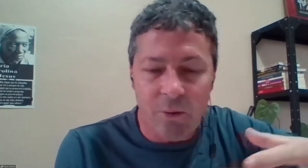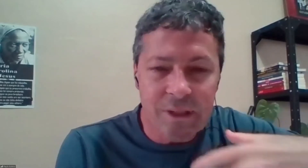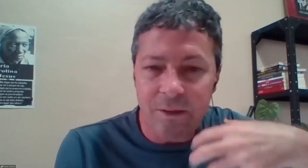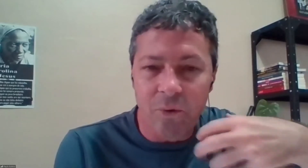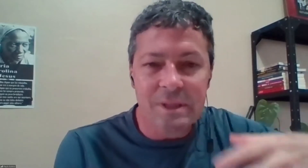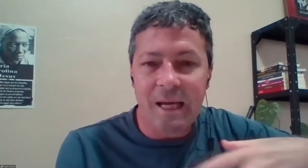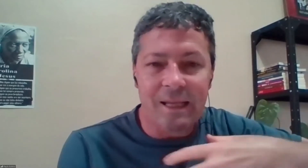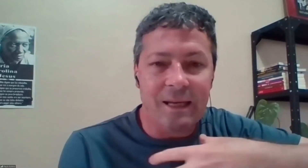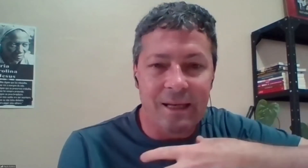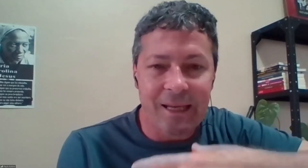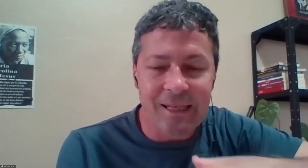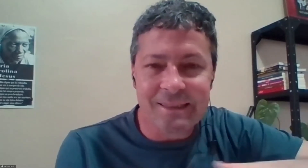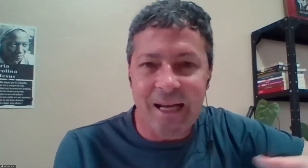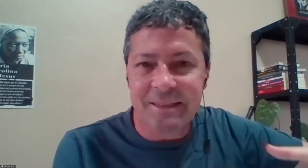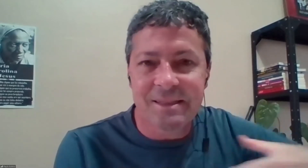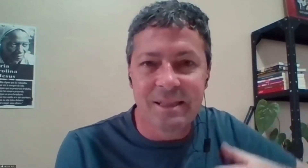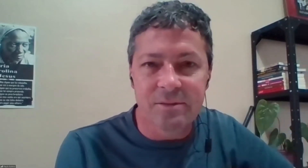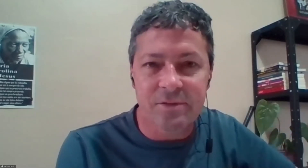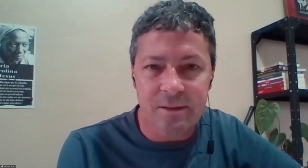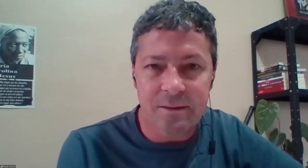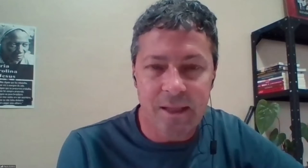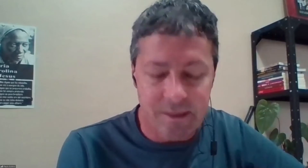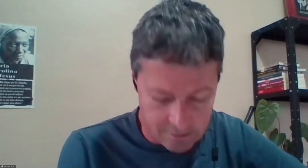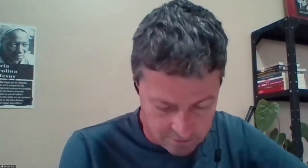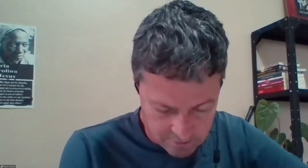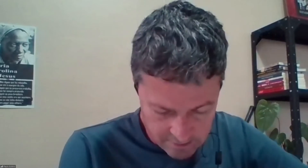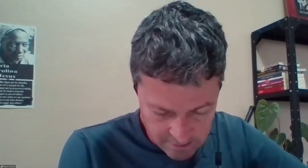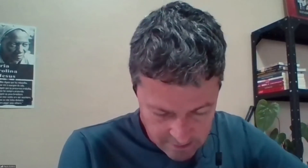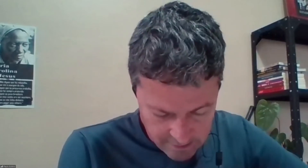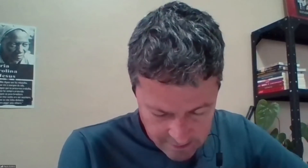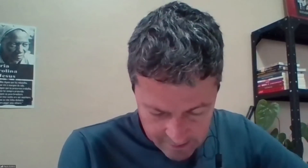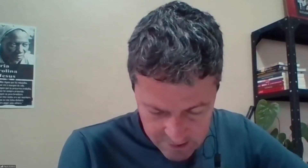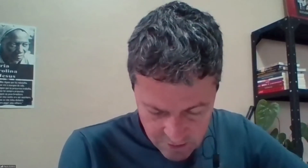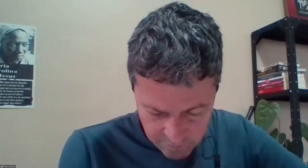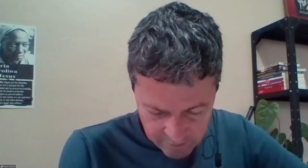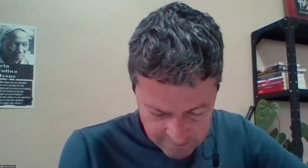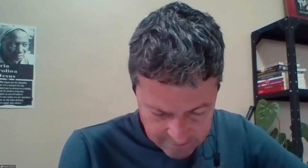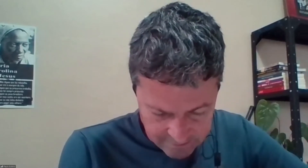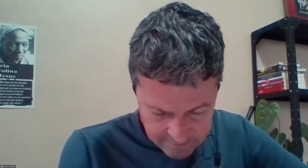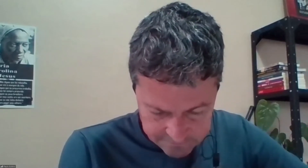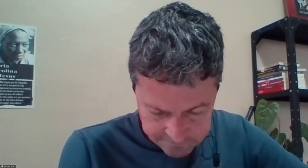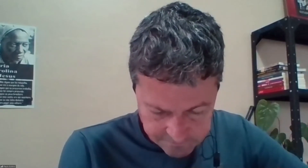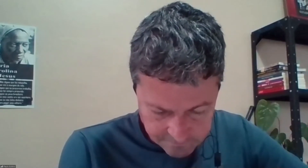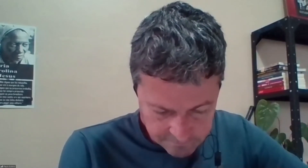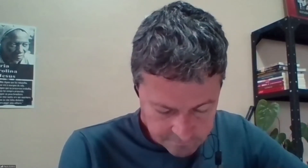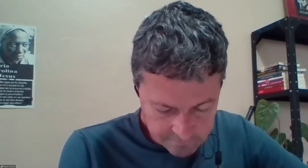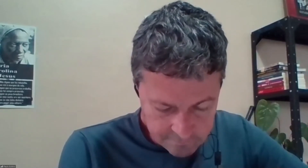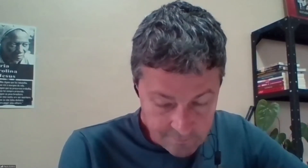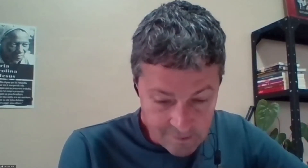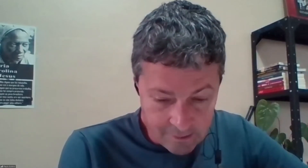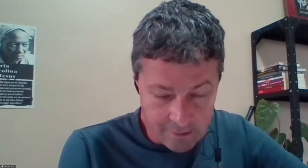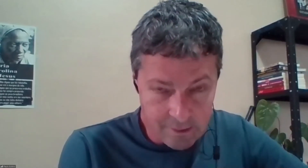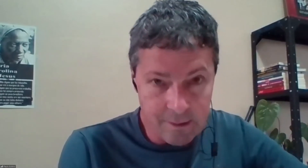vivida, onde ela está ativa, né? Então, acho importante.